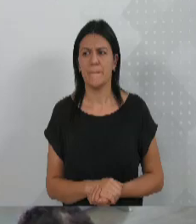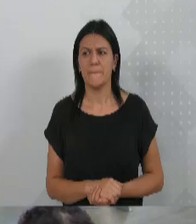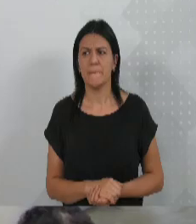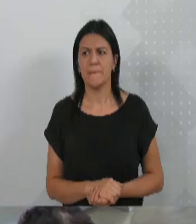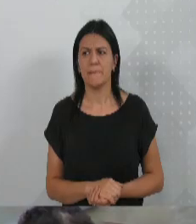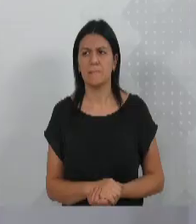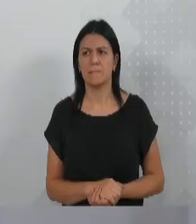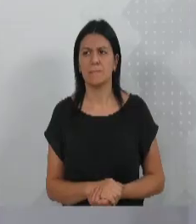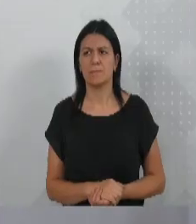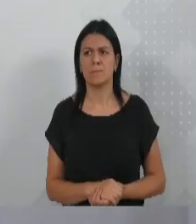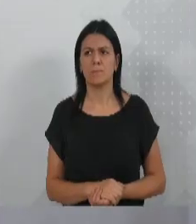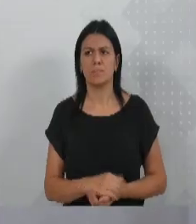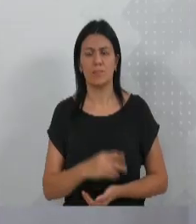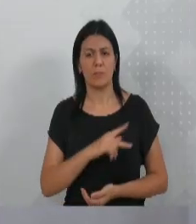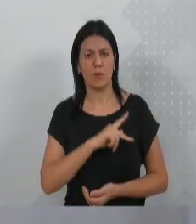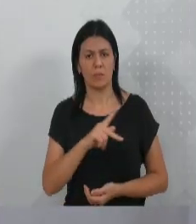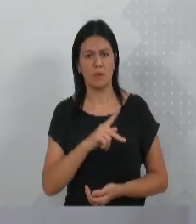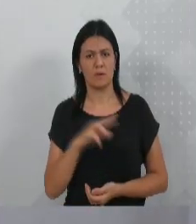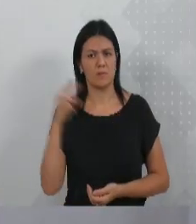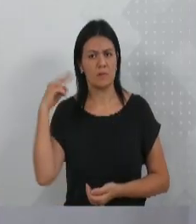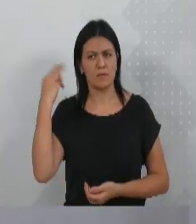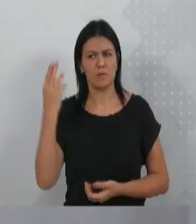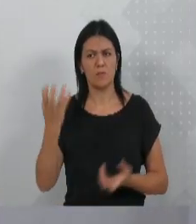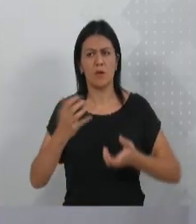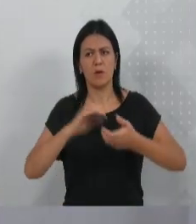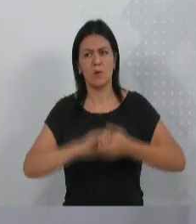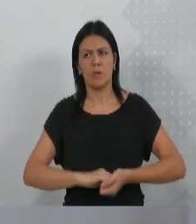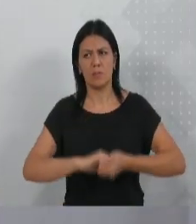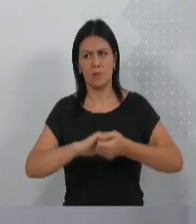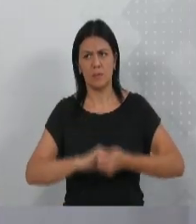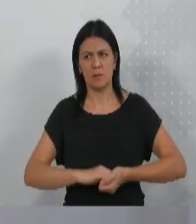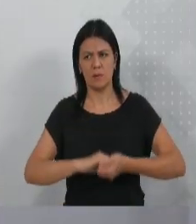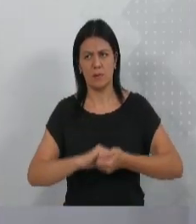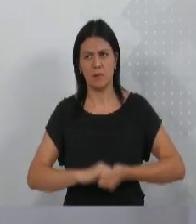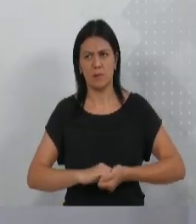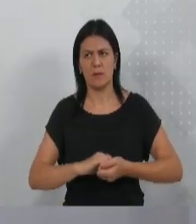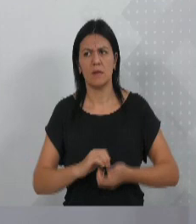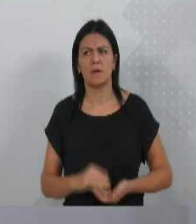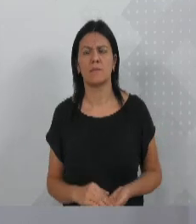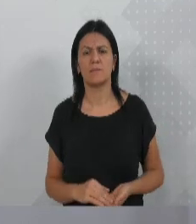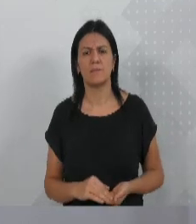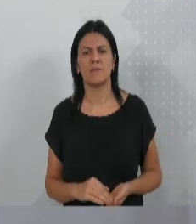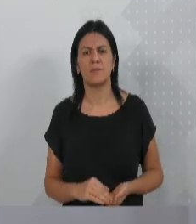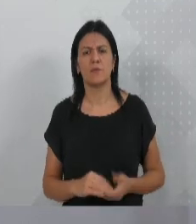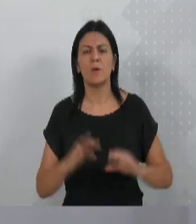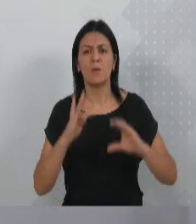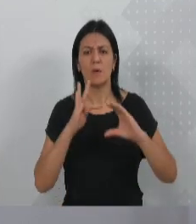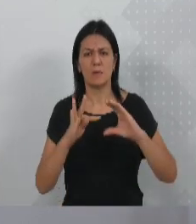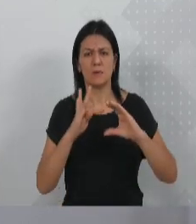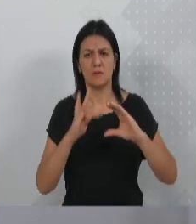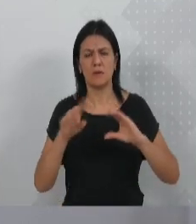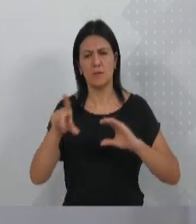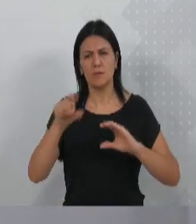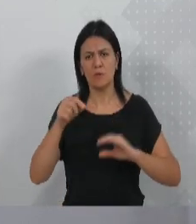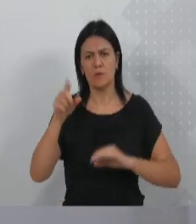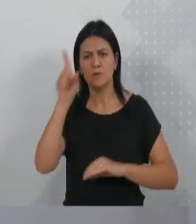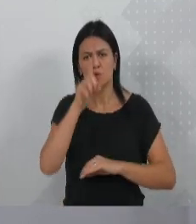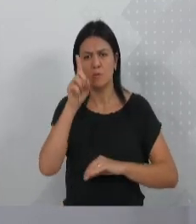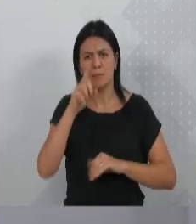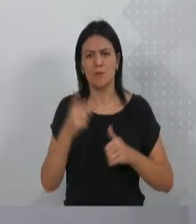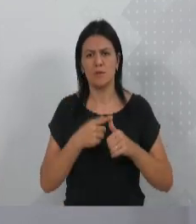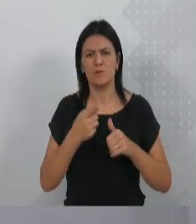senhor presidente senhores vereadores primeiro eu quero aqui cumprimentar os eh conselheiros Tutelar eleito no último domingo né Dia